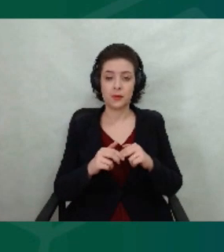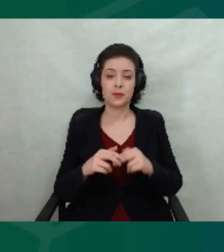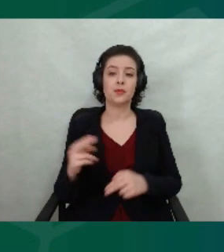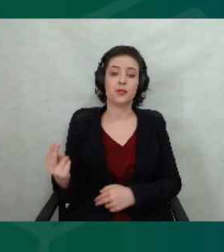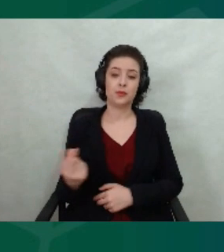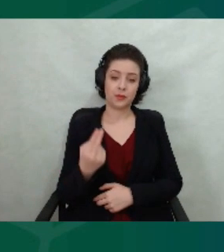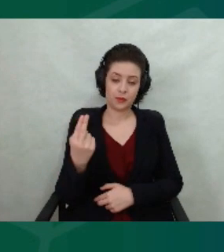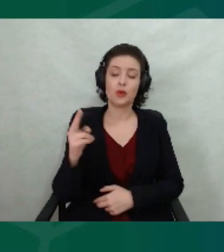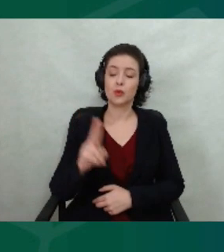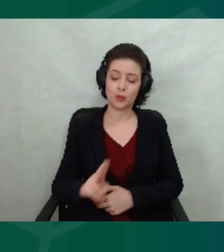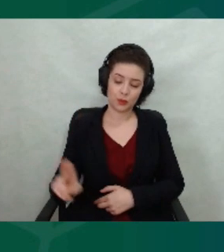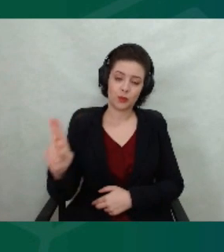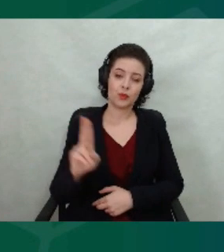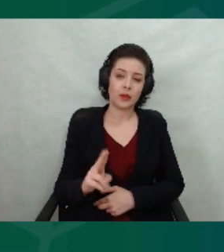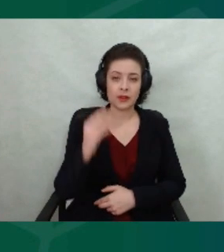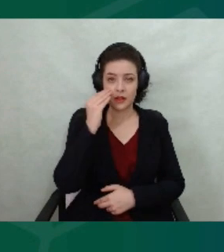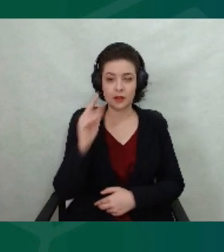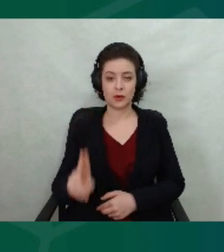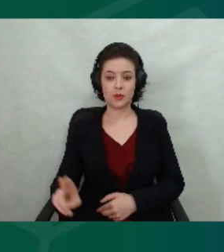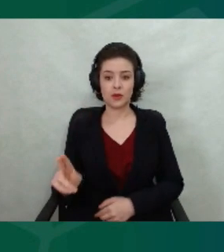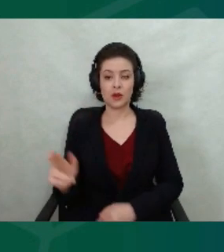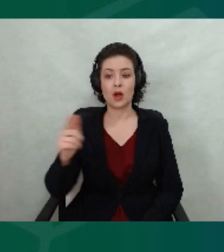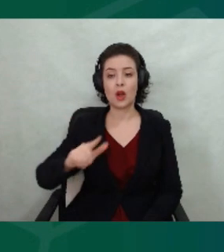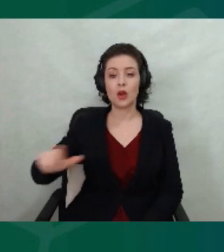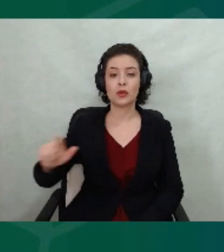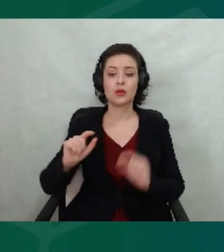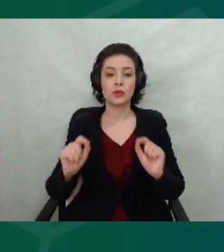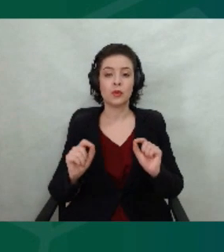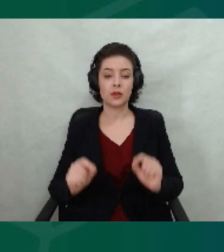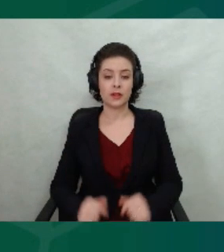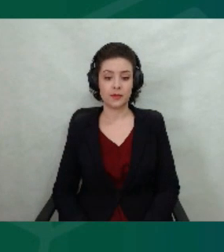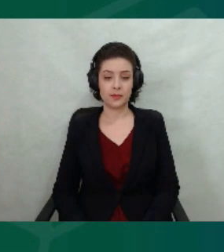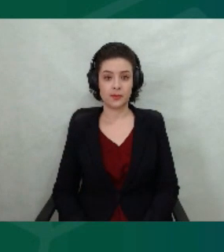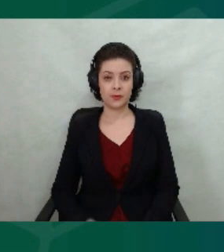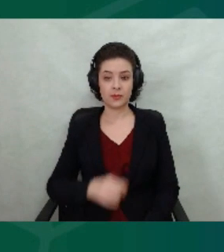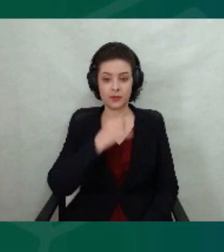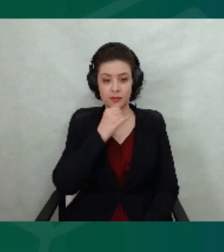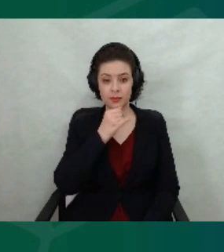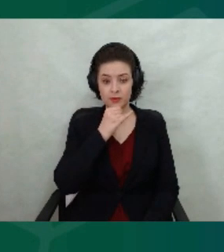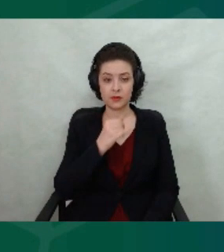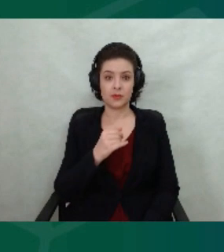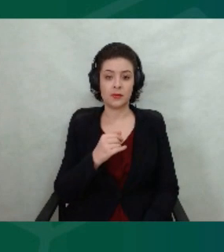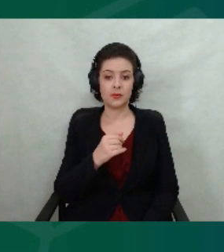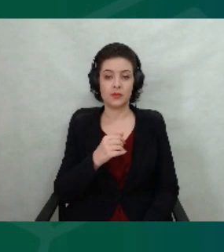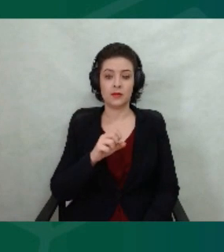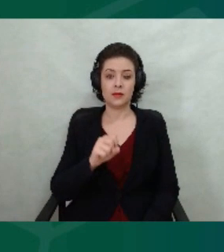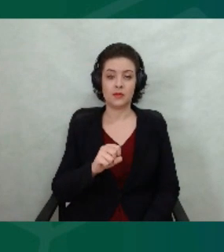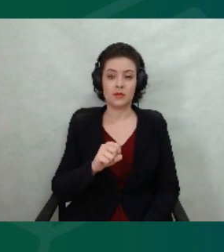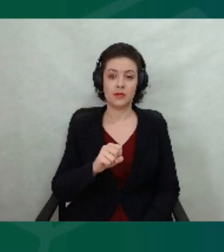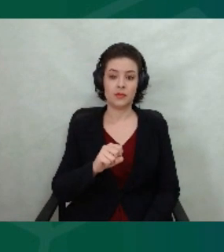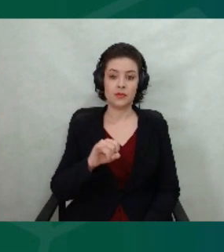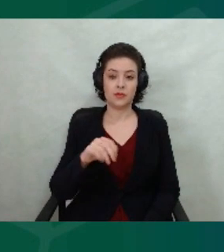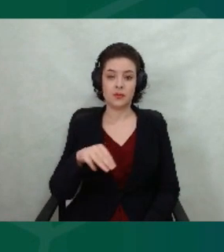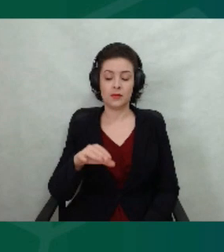se tenta usar, então, um outro adenovírus, por exemplo, o adenovírus símil, que não causa doença no homem